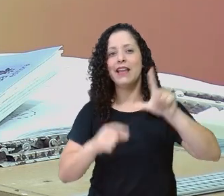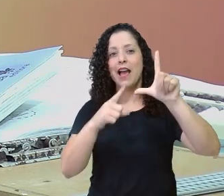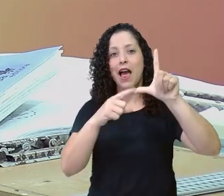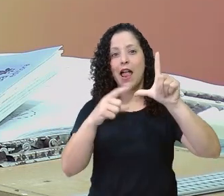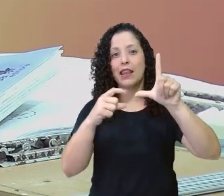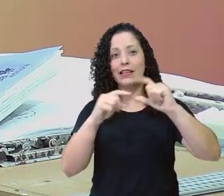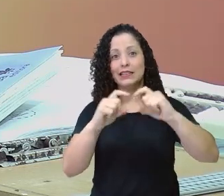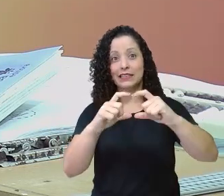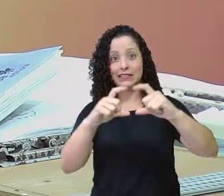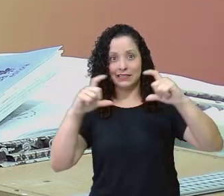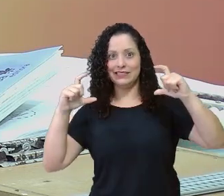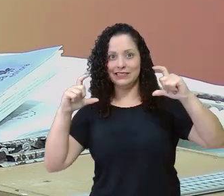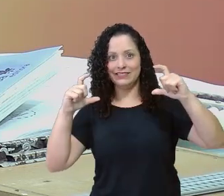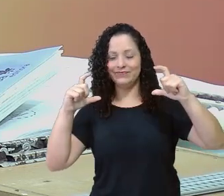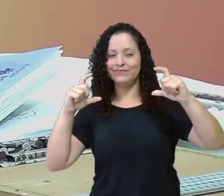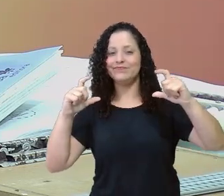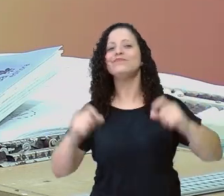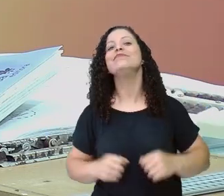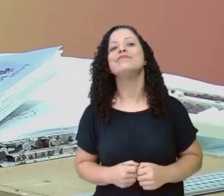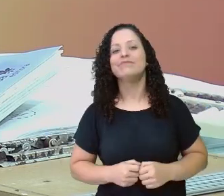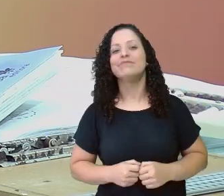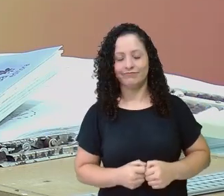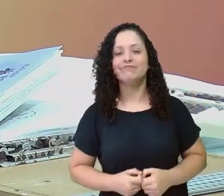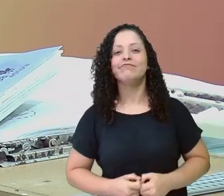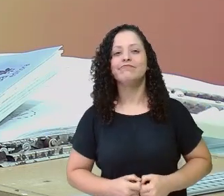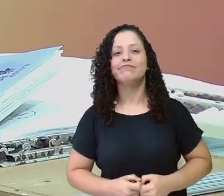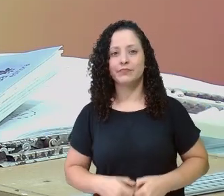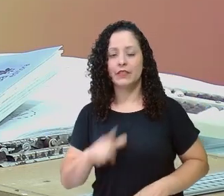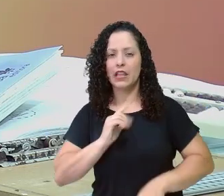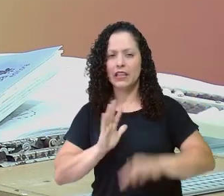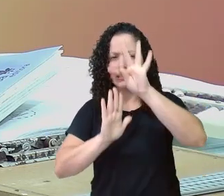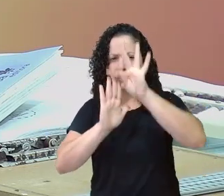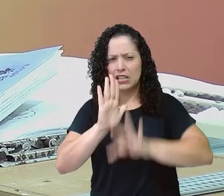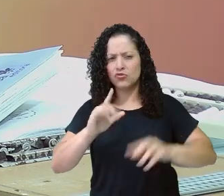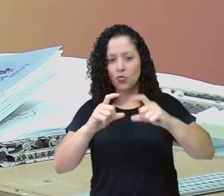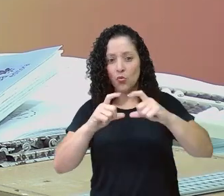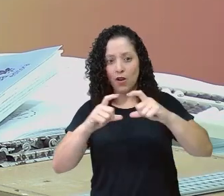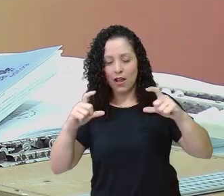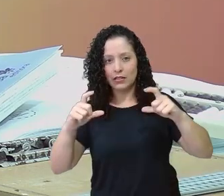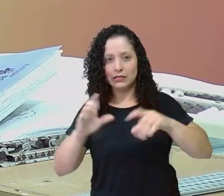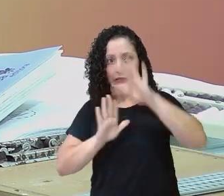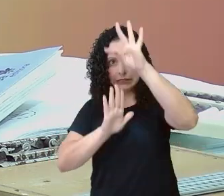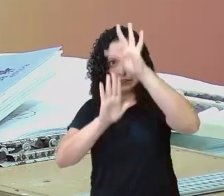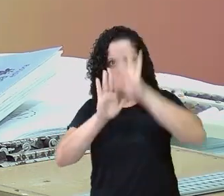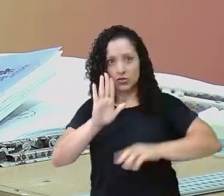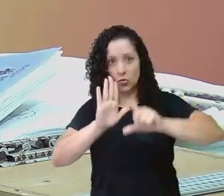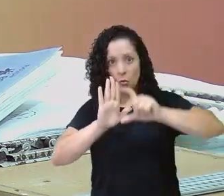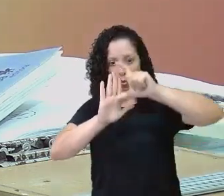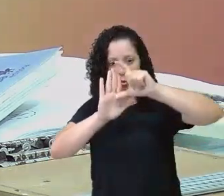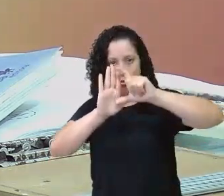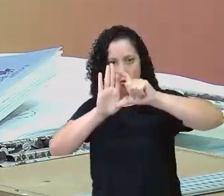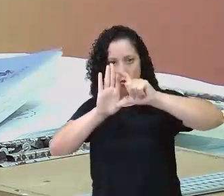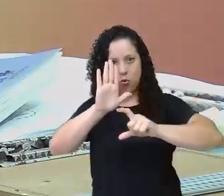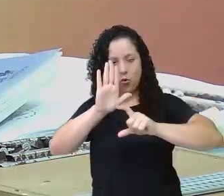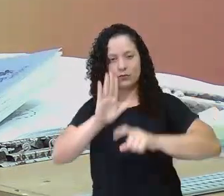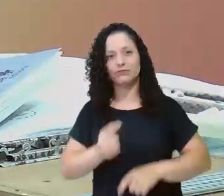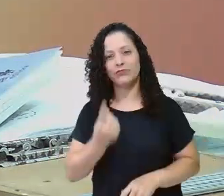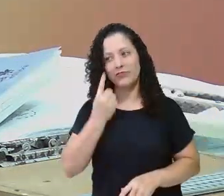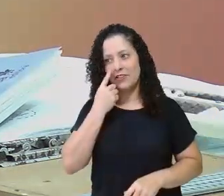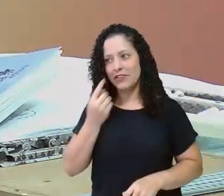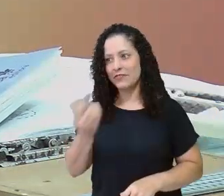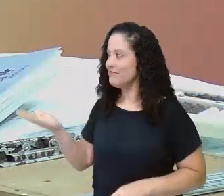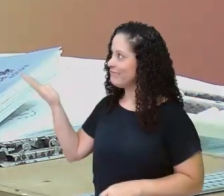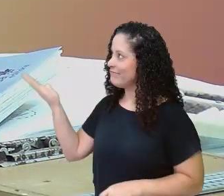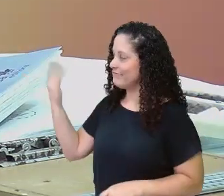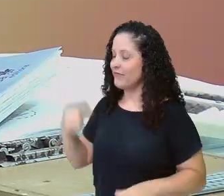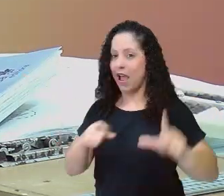ampliada, um exemplo de um livro com escrita ampliada para o estudante com baixa visão. Então, vejam aqui, deixa eu abrir para vocês verem.